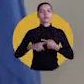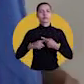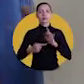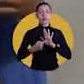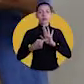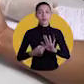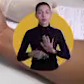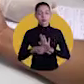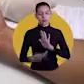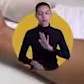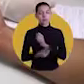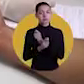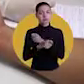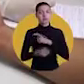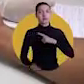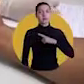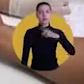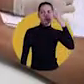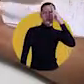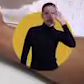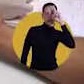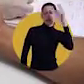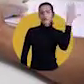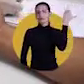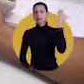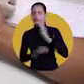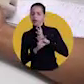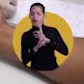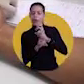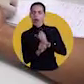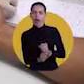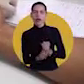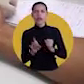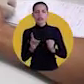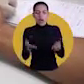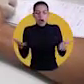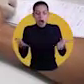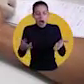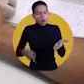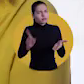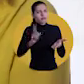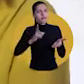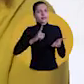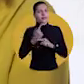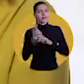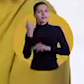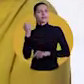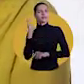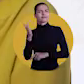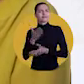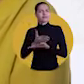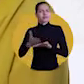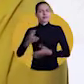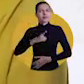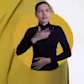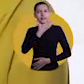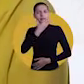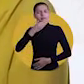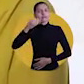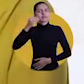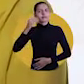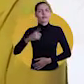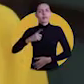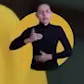não é um percurso de hoje, é um percurso, eu diria, de muitos anos e, claro, né, um investimento na